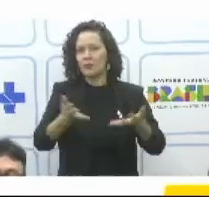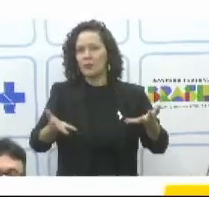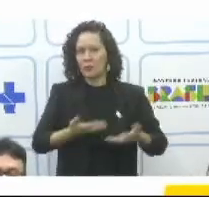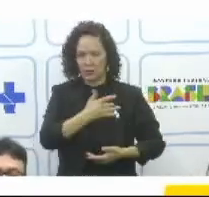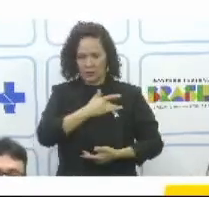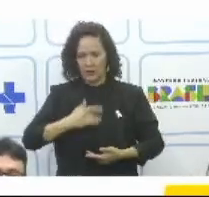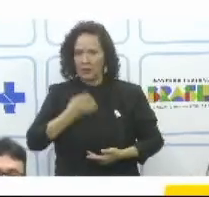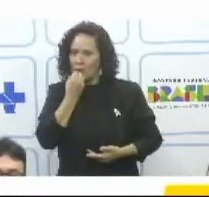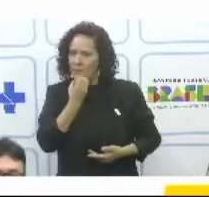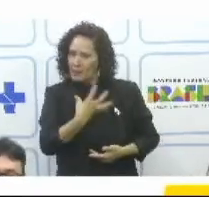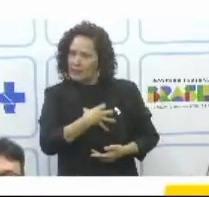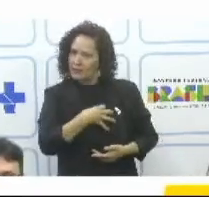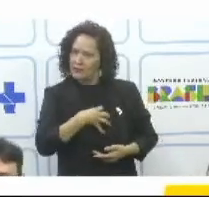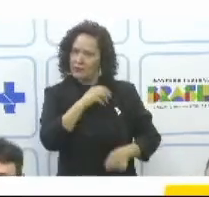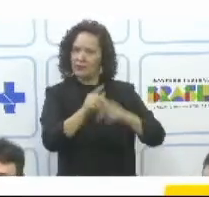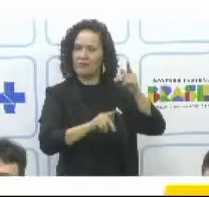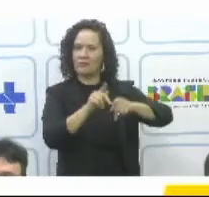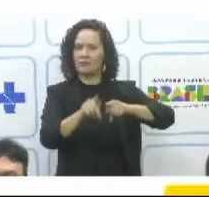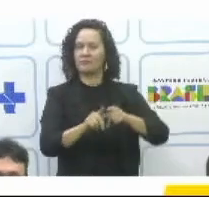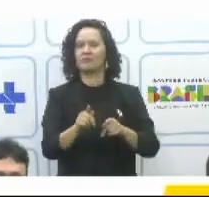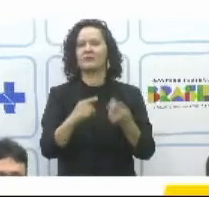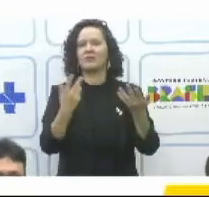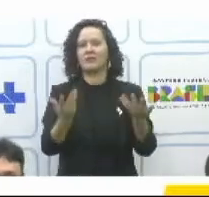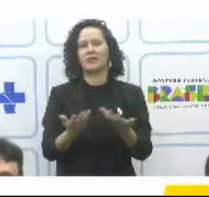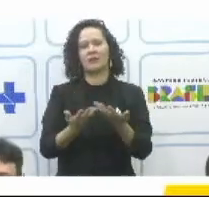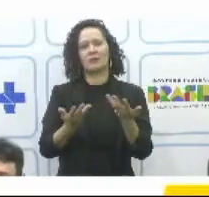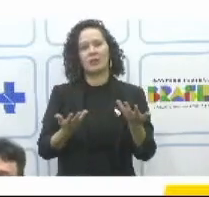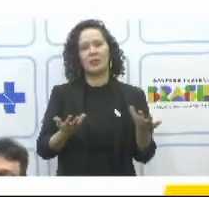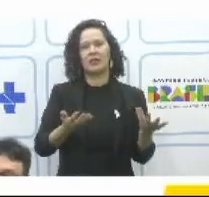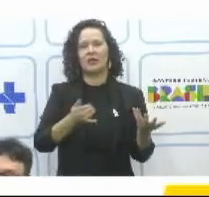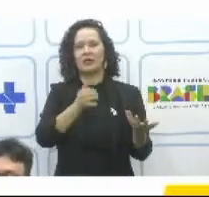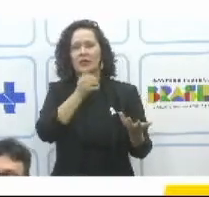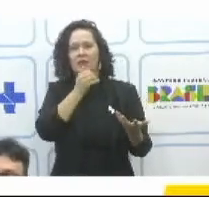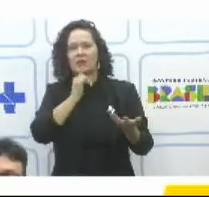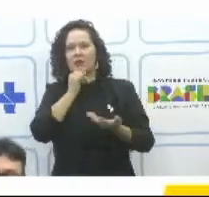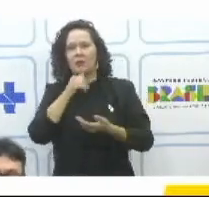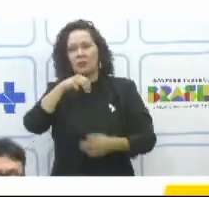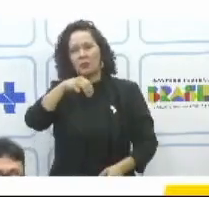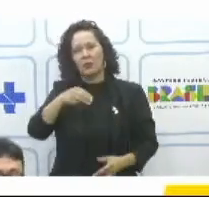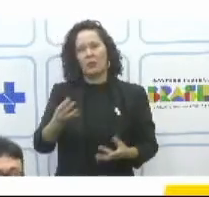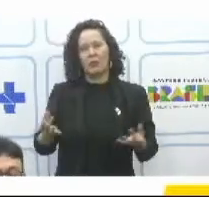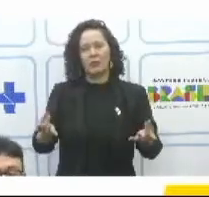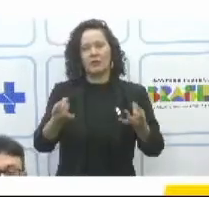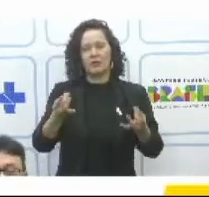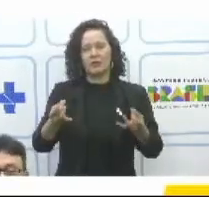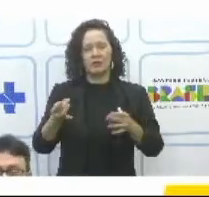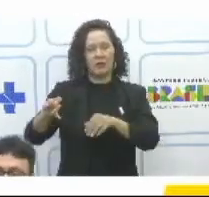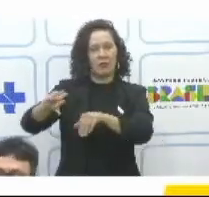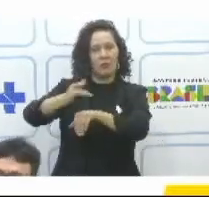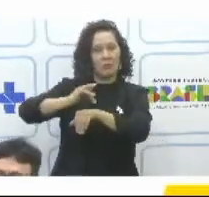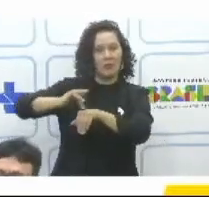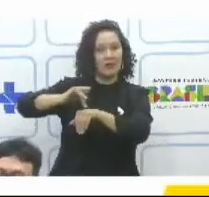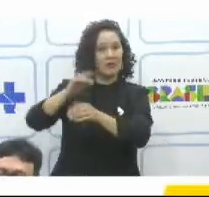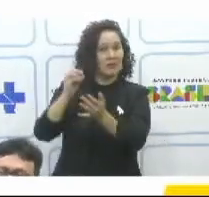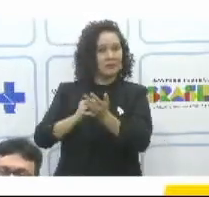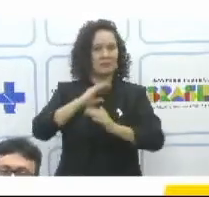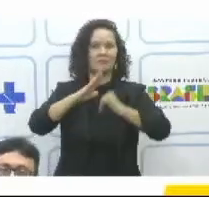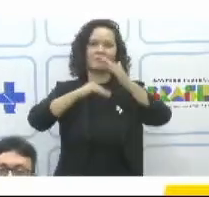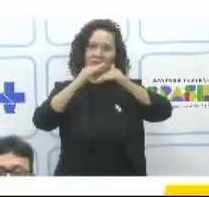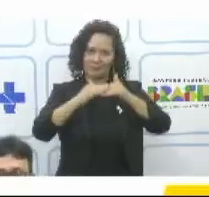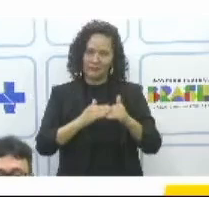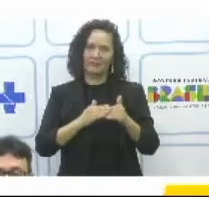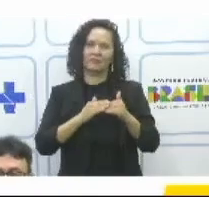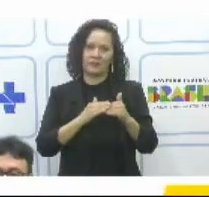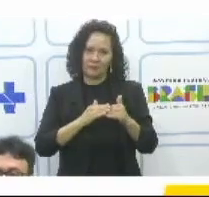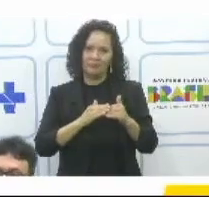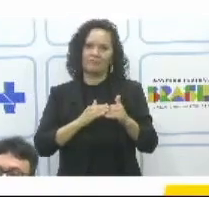né? Como, né, uma dança circular, um tai chuan, uma meditação, que não foram desenvolvidos para, né,